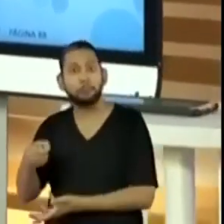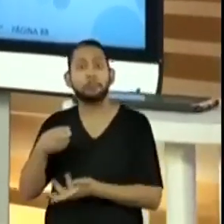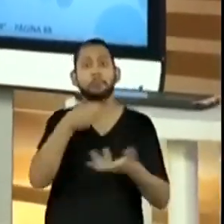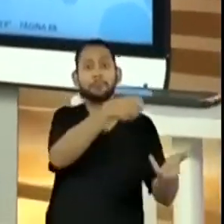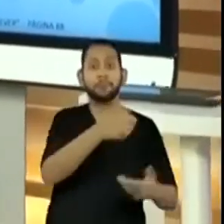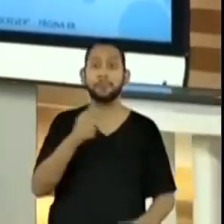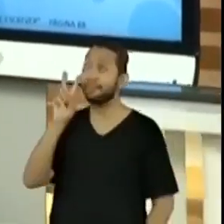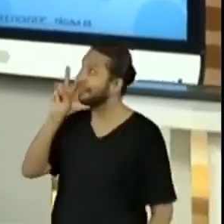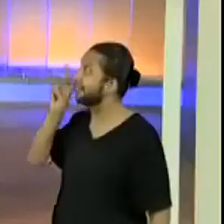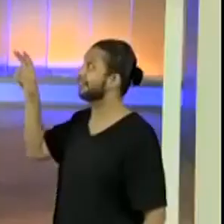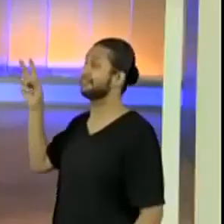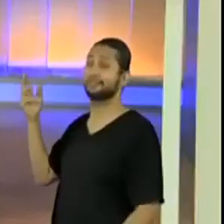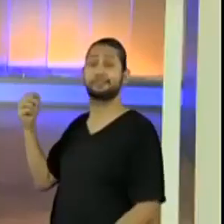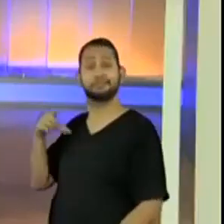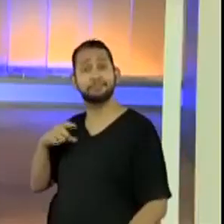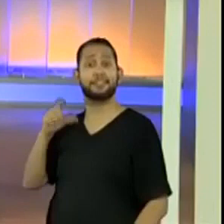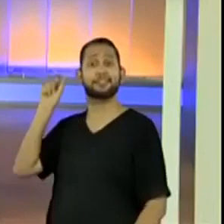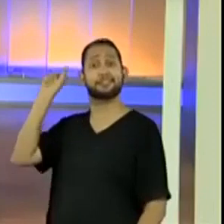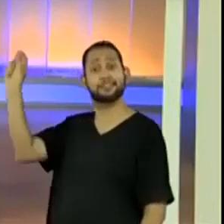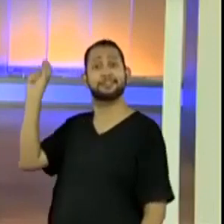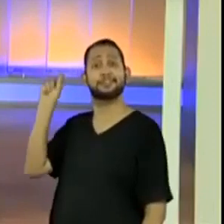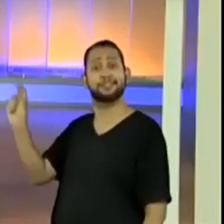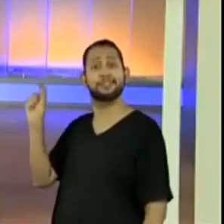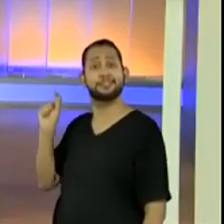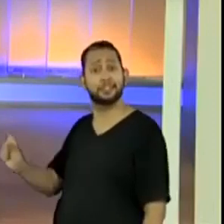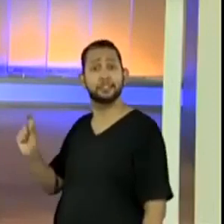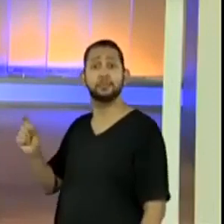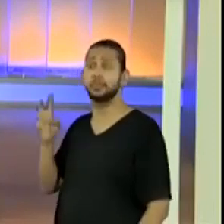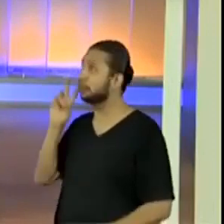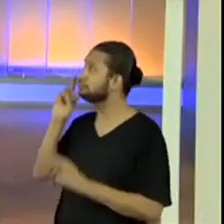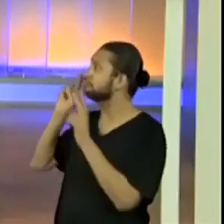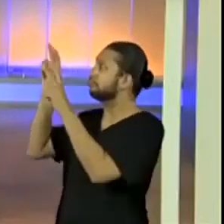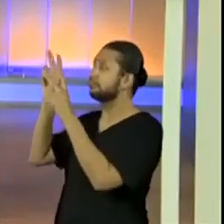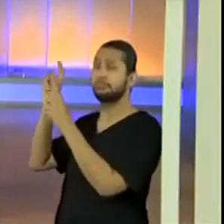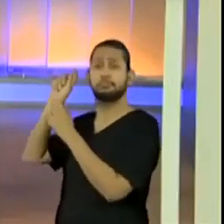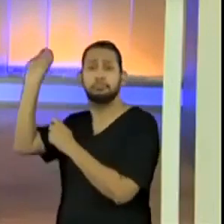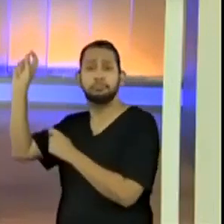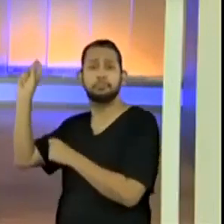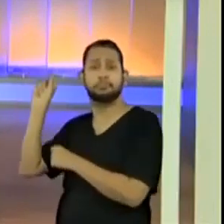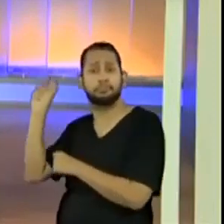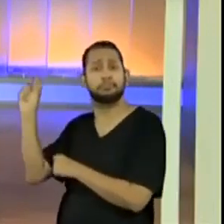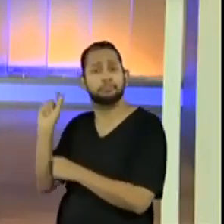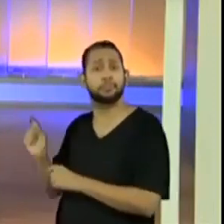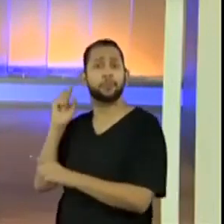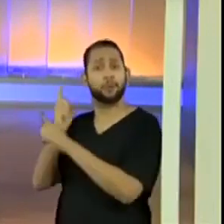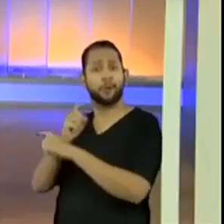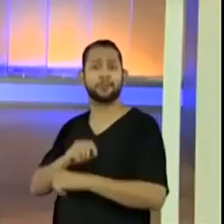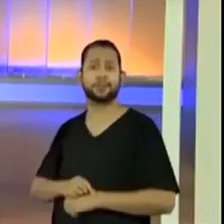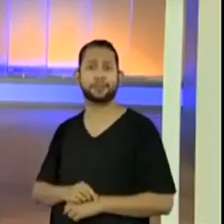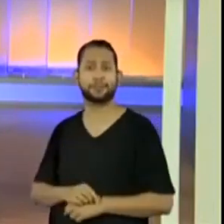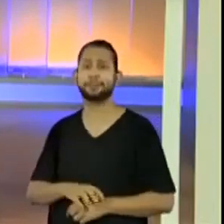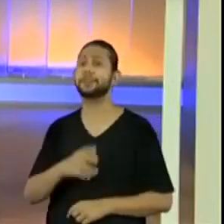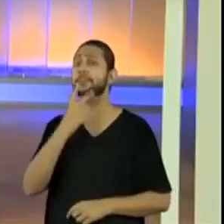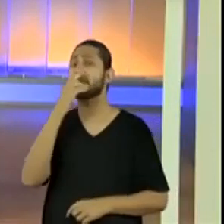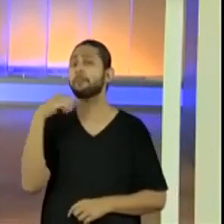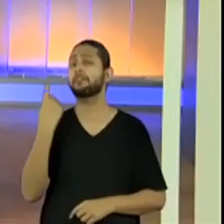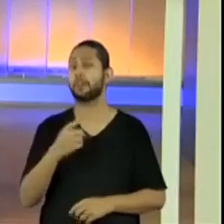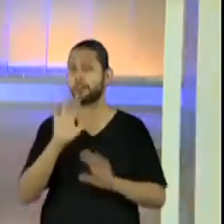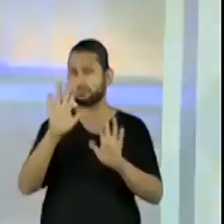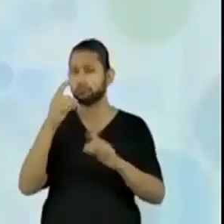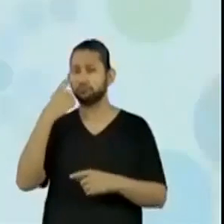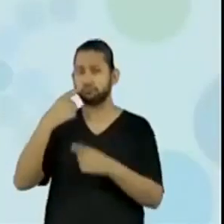estão explícitas no texto, elas estão claras, objetivas, né? Então vamos lá ver o que a gente errou aqui? Vamos